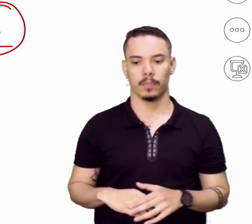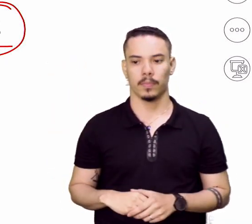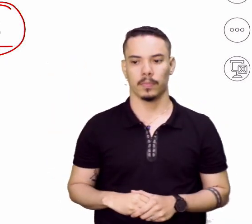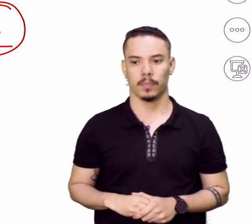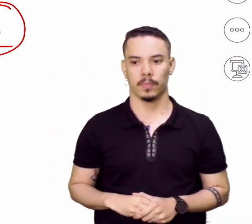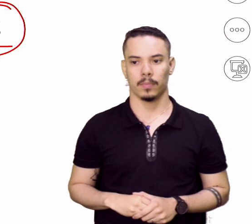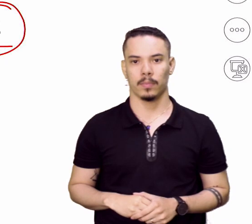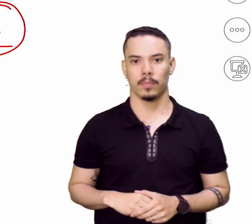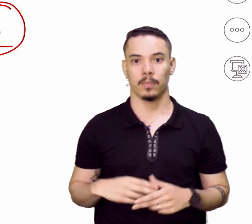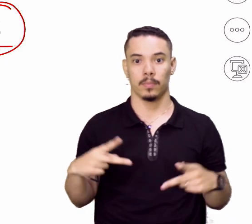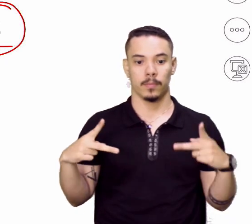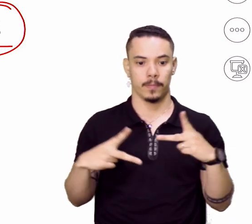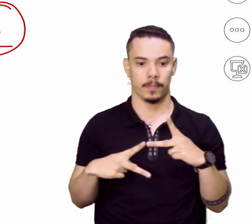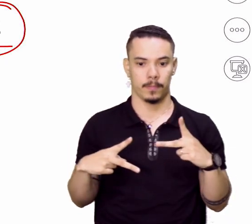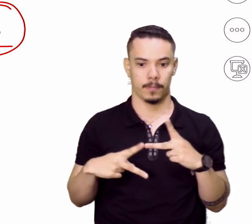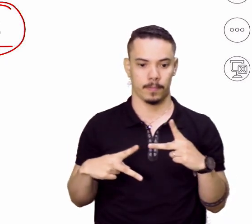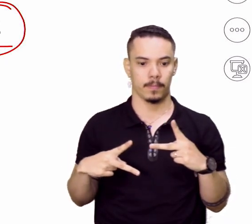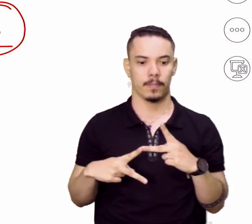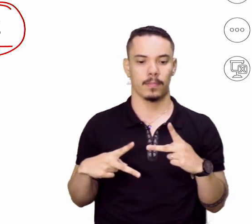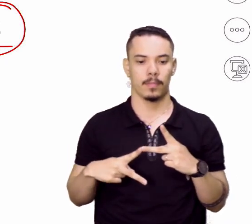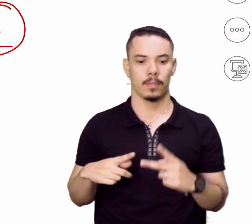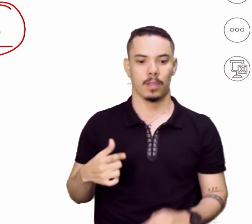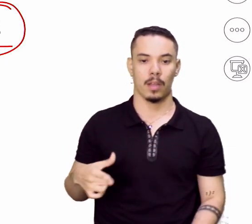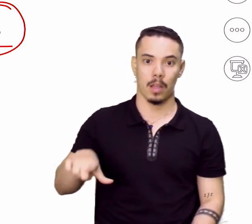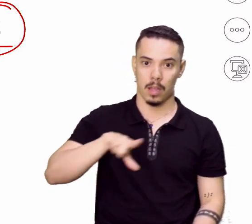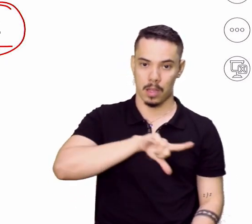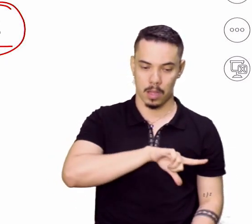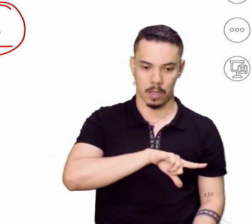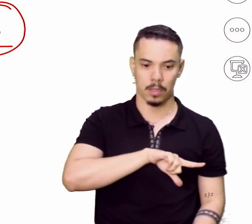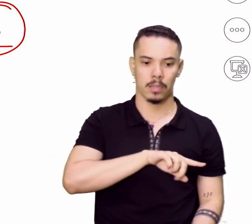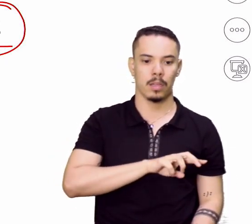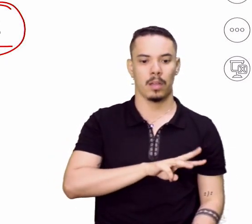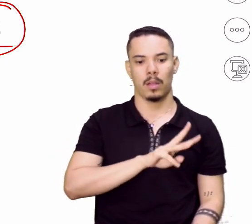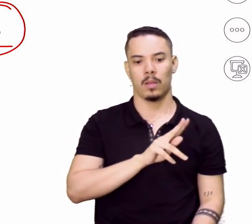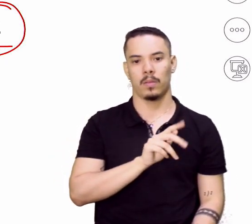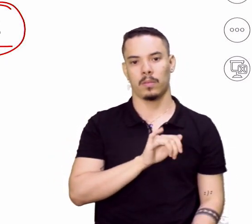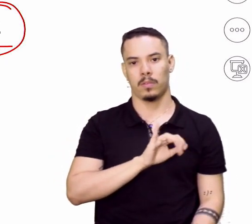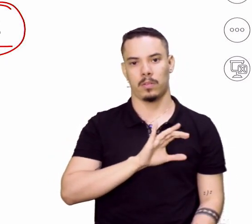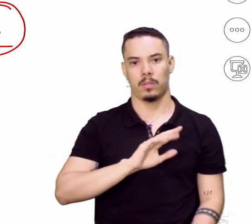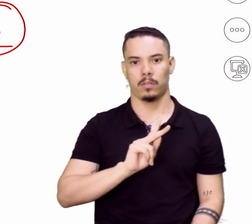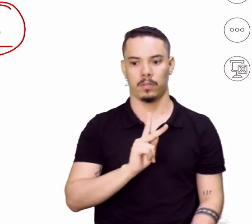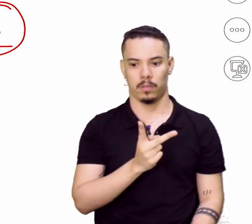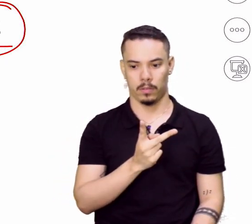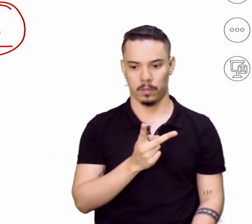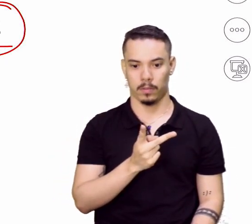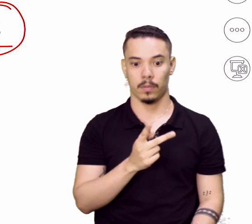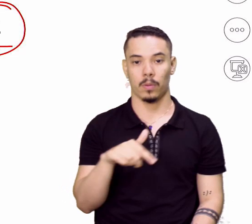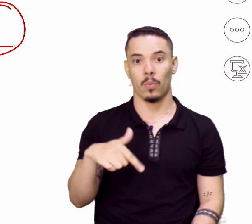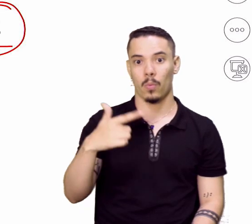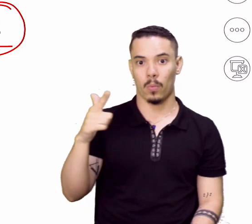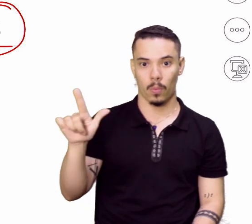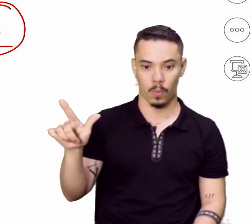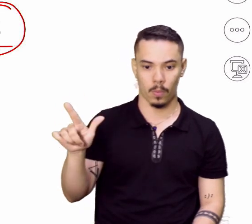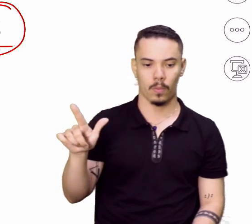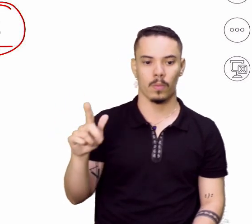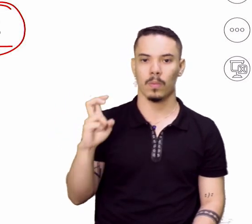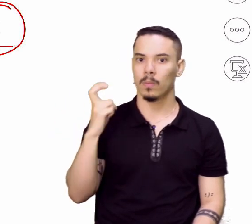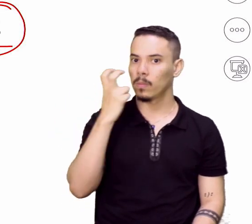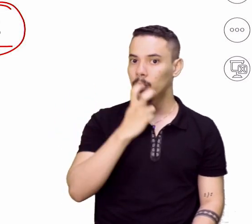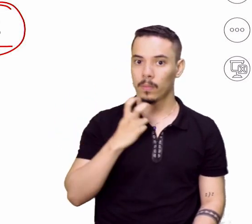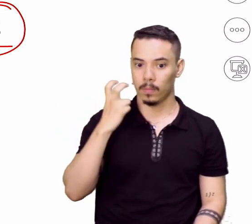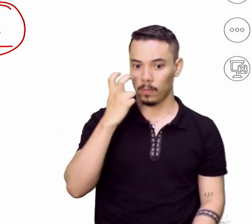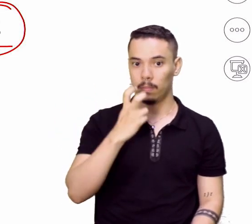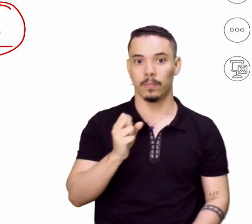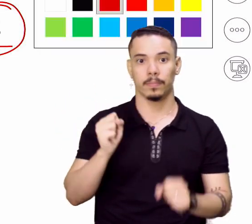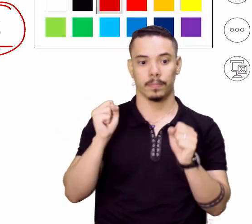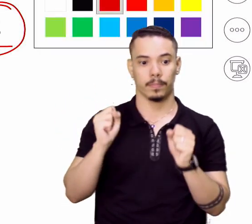quando a preposição tiver antes o it. Então, o that, que é usado em linguagem oral, ele pode ser